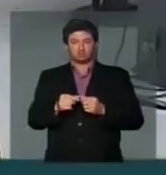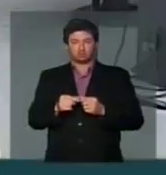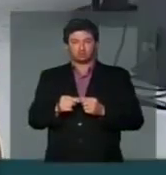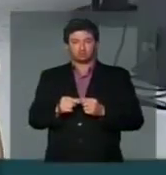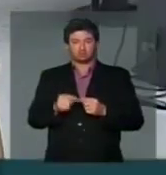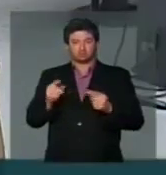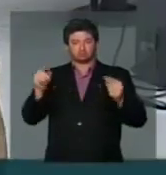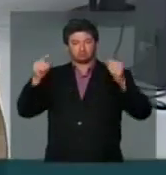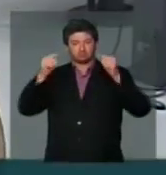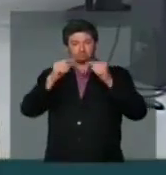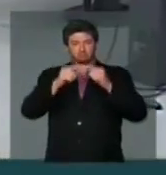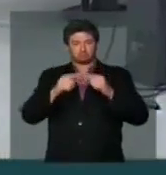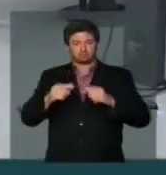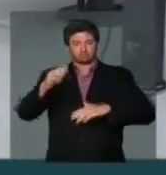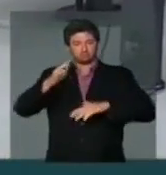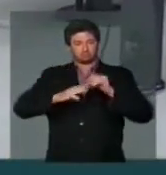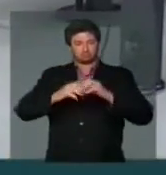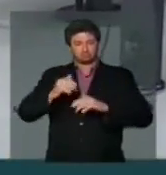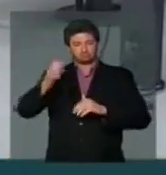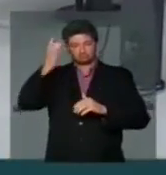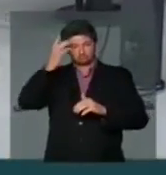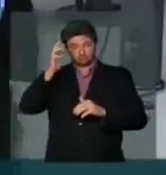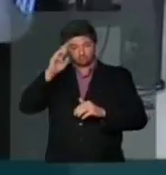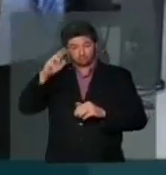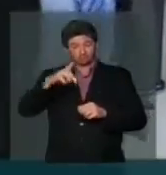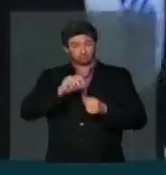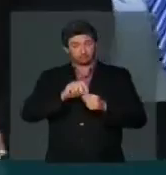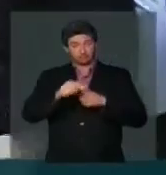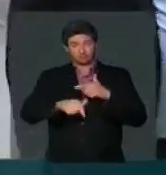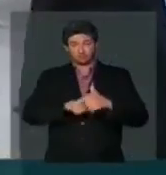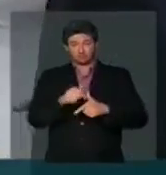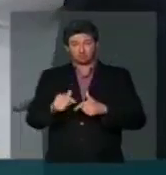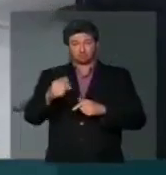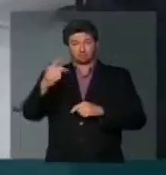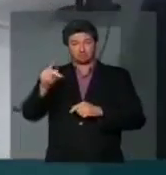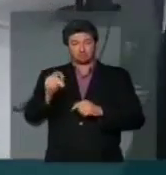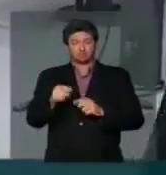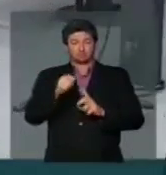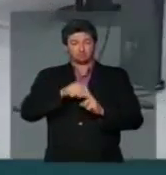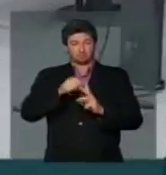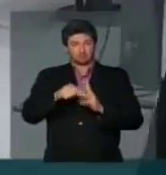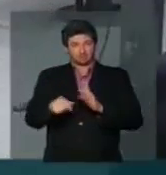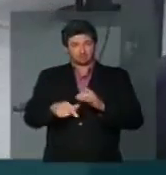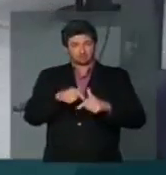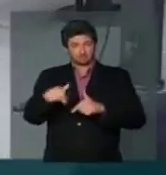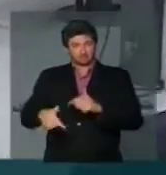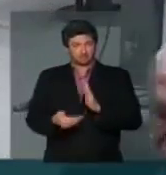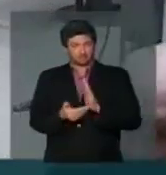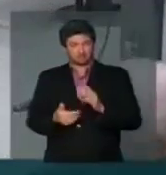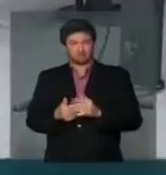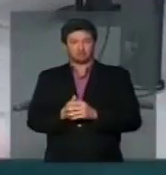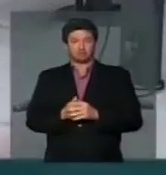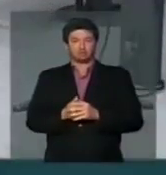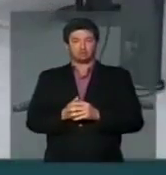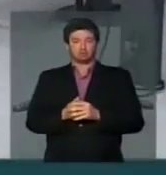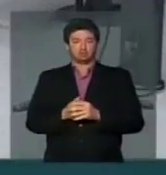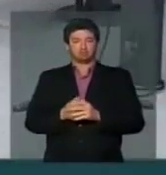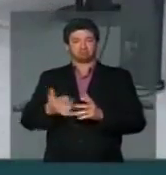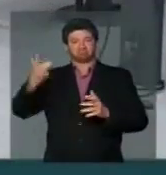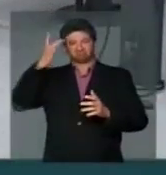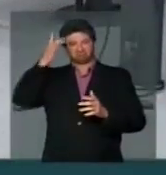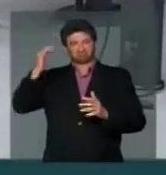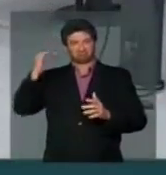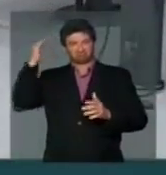de encontro com o brilhantismo com que Vossa Excelência tem desenvolvido os seus primeiros meses de mandatos nessa casa, com